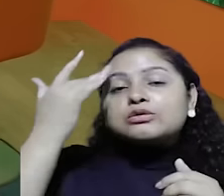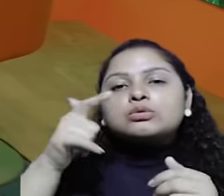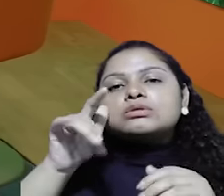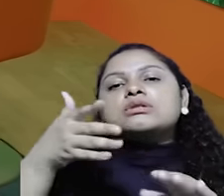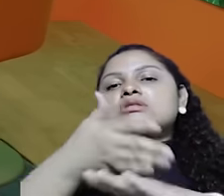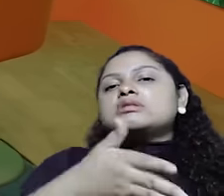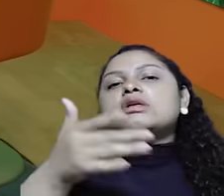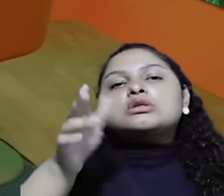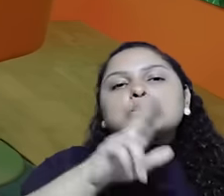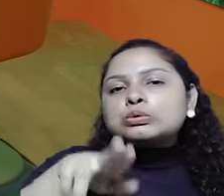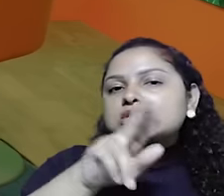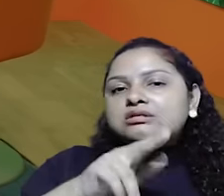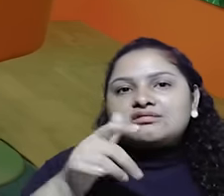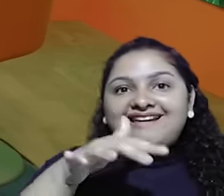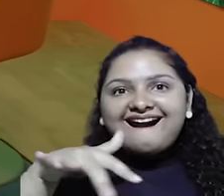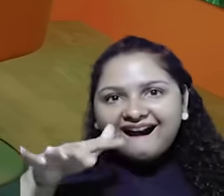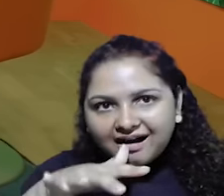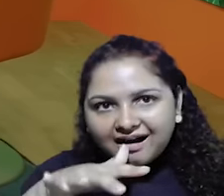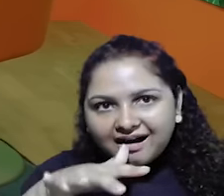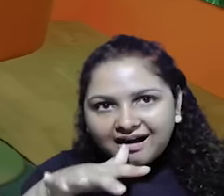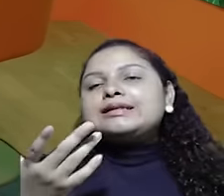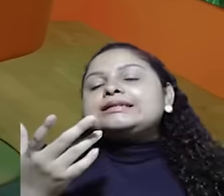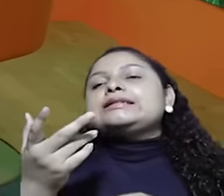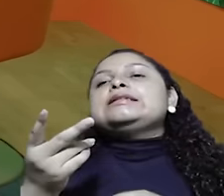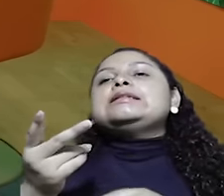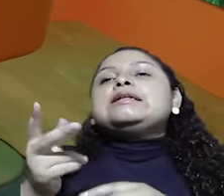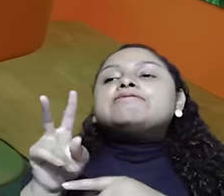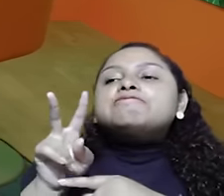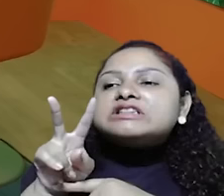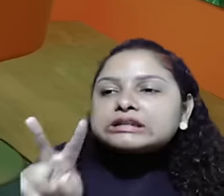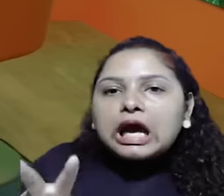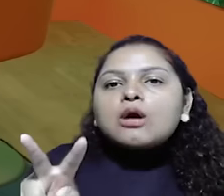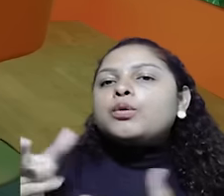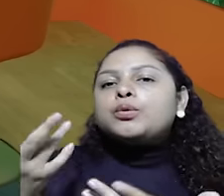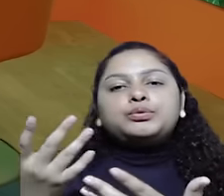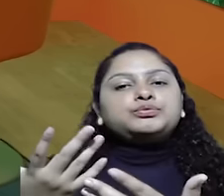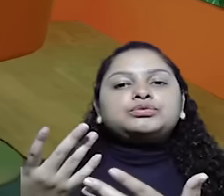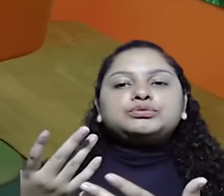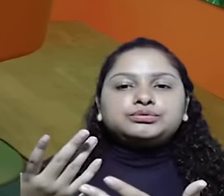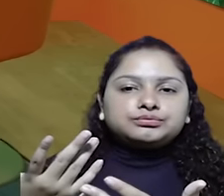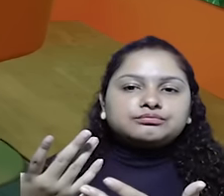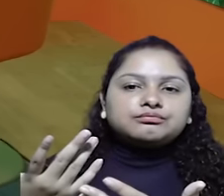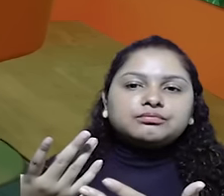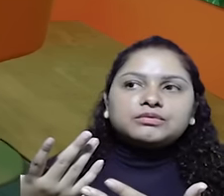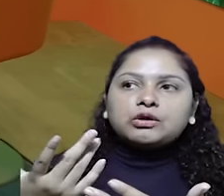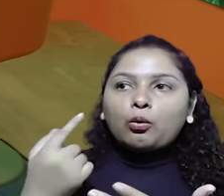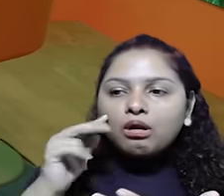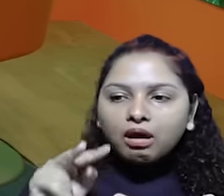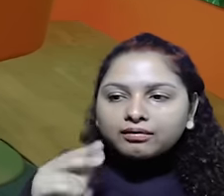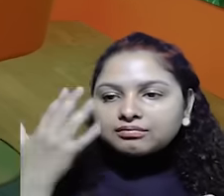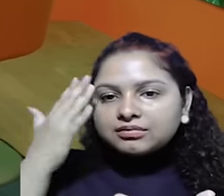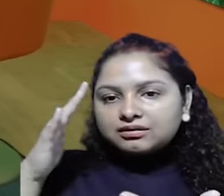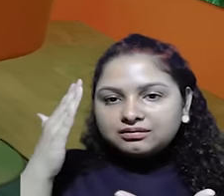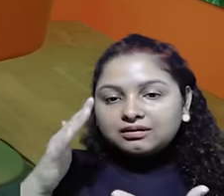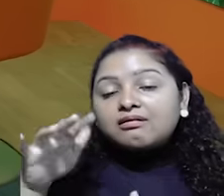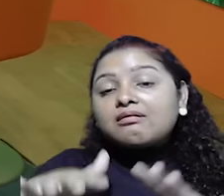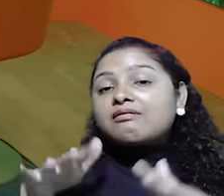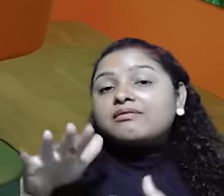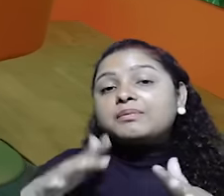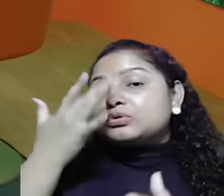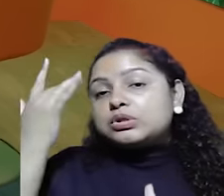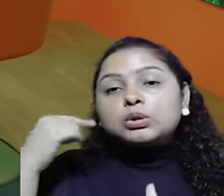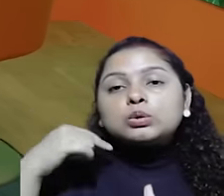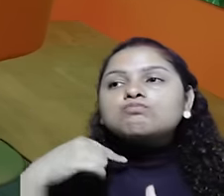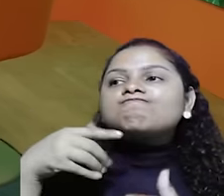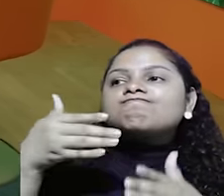da área né fiscal tributária que aquele que conhece muito às vezes observa fala mas pera aí o que que é isso E aí ele acaba não conseguindo andar